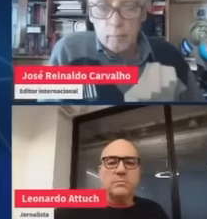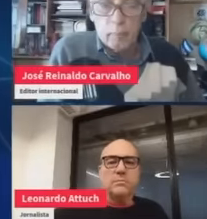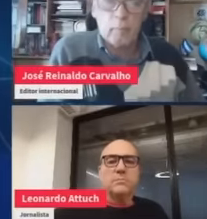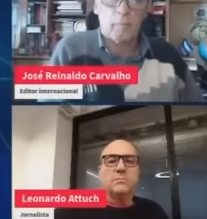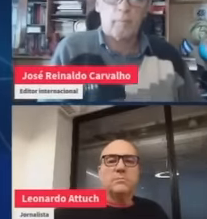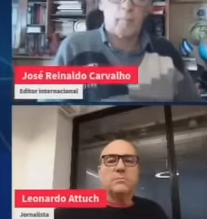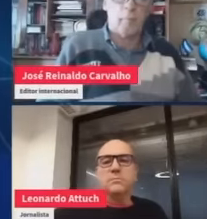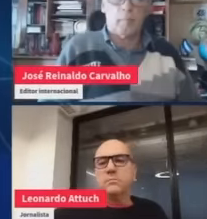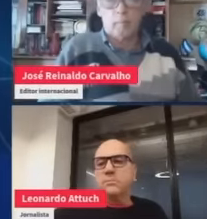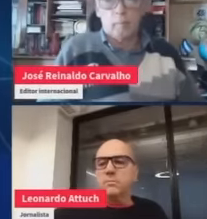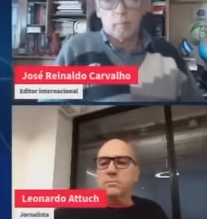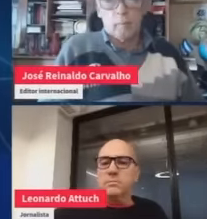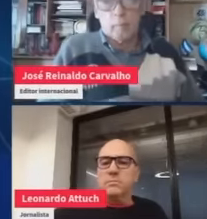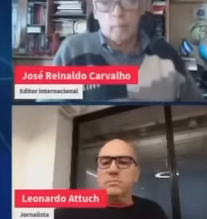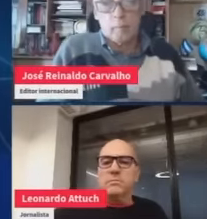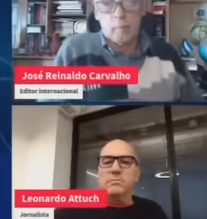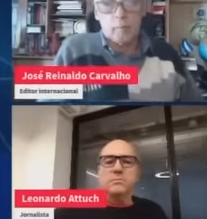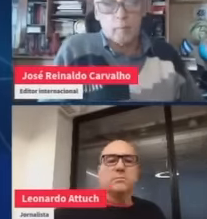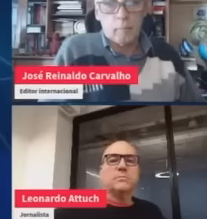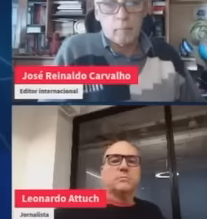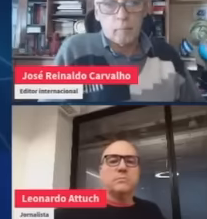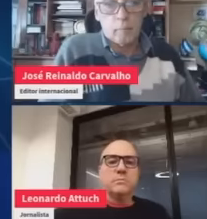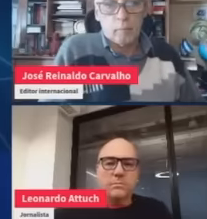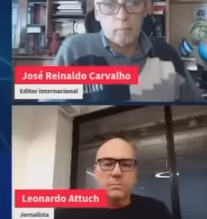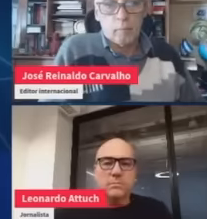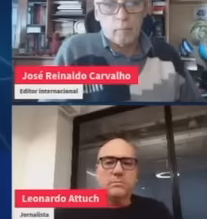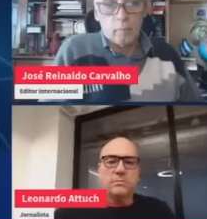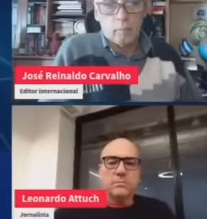claro para todo mundo, e por isso as pessoas estavam prestando